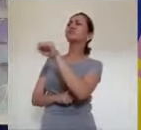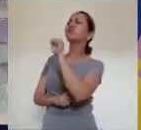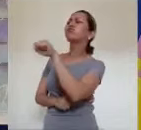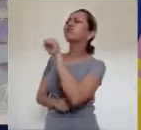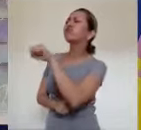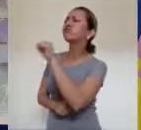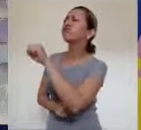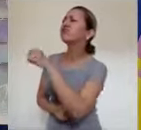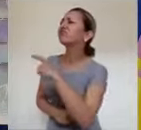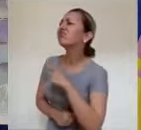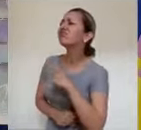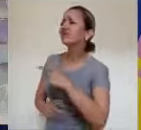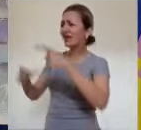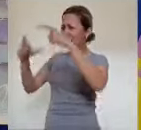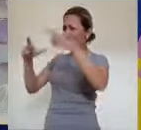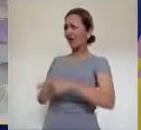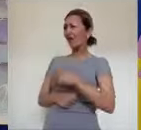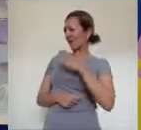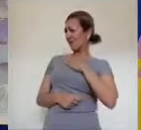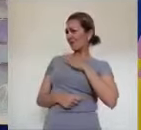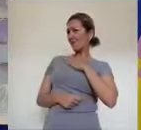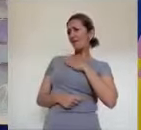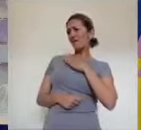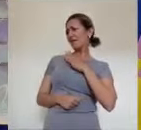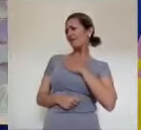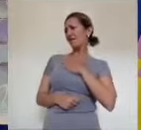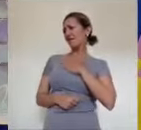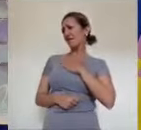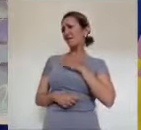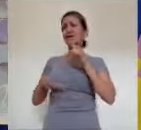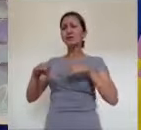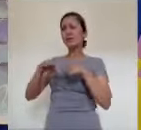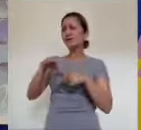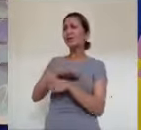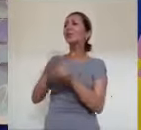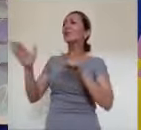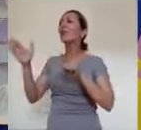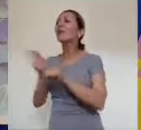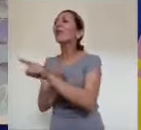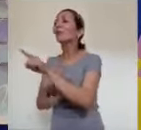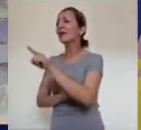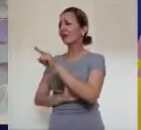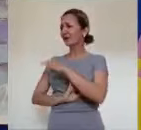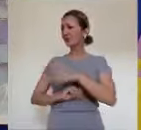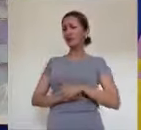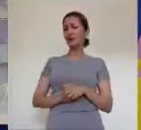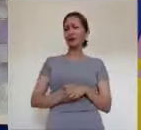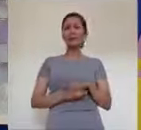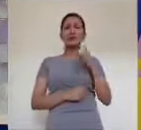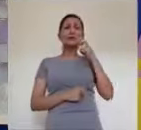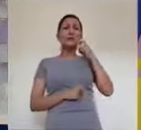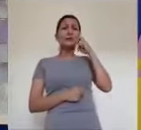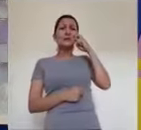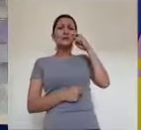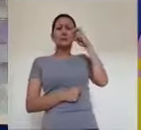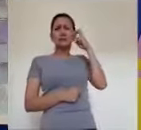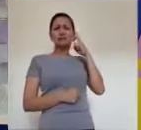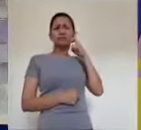cantinho para mim aí senhor tu indagou ela toda